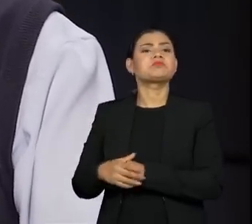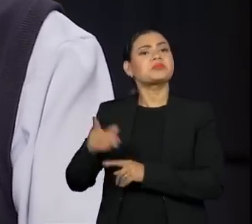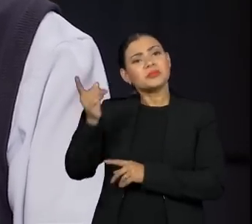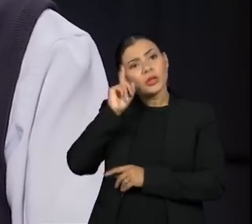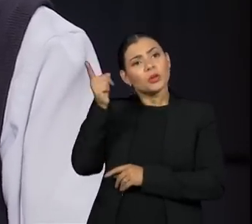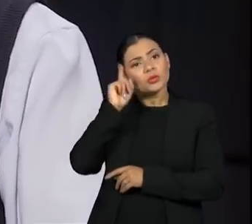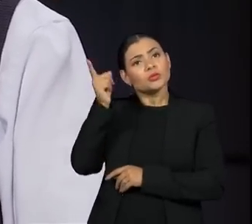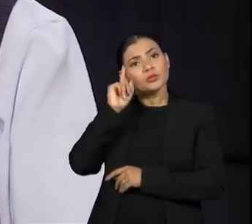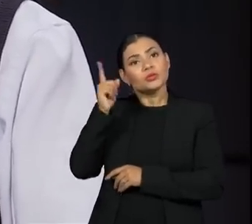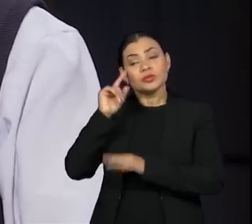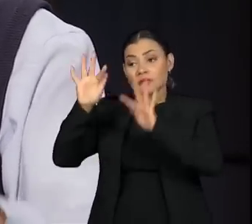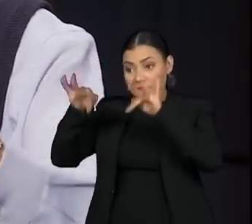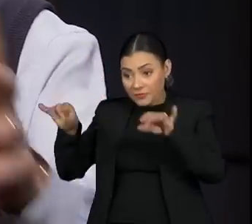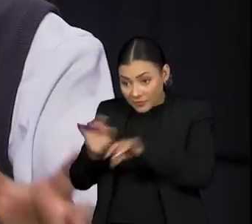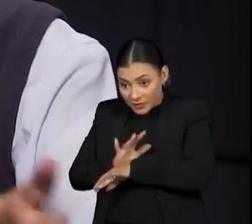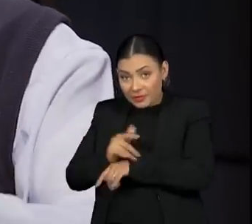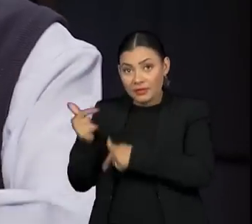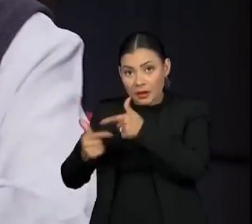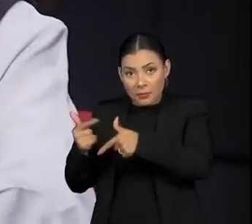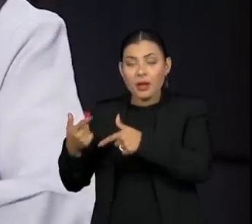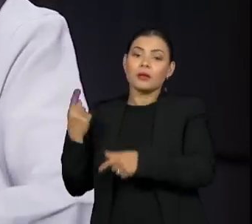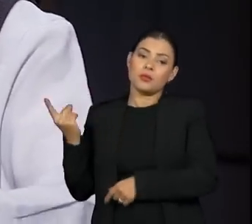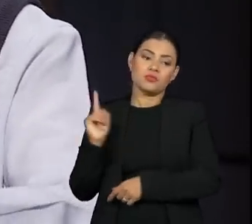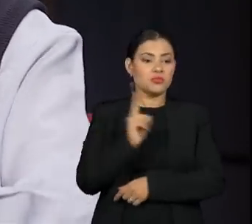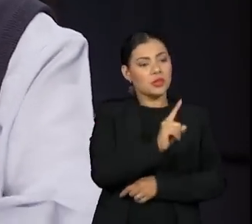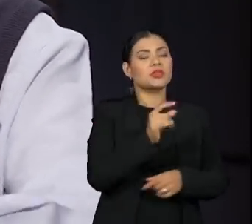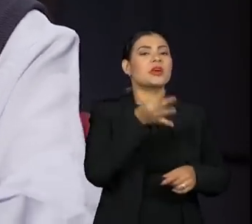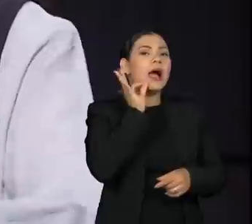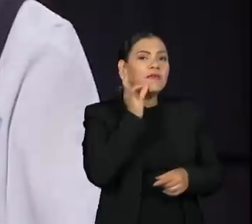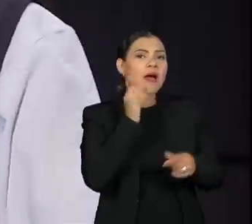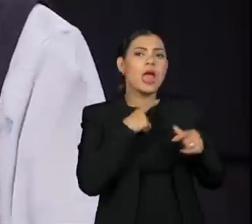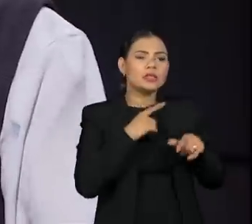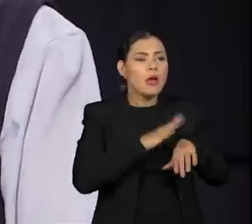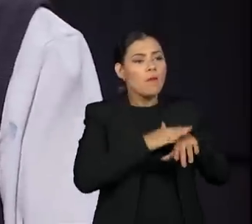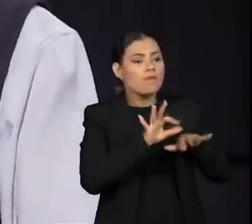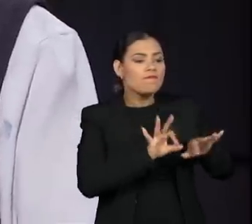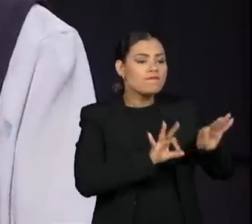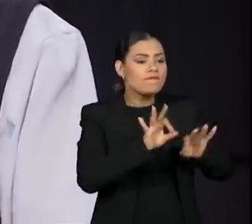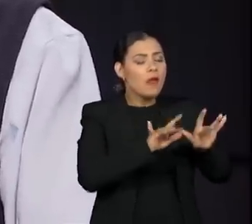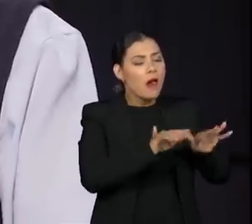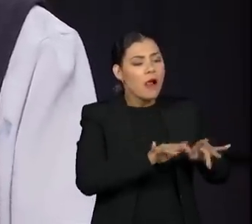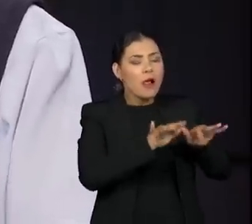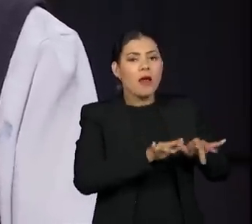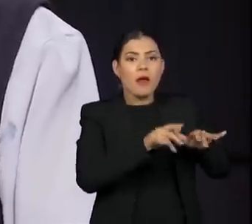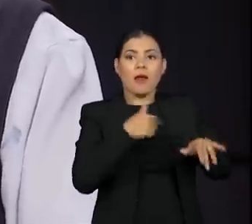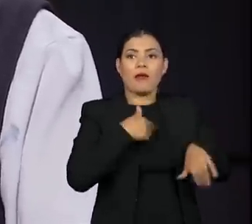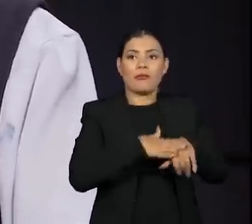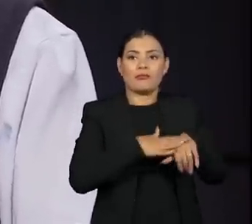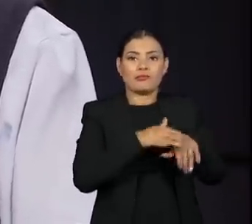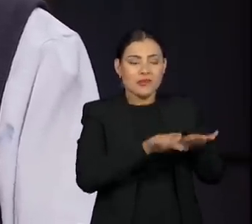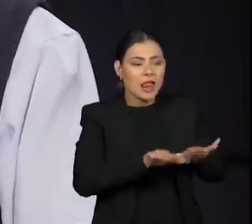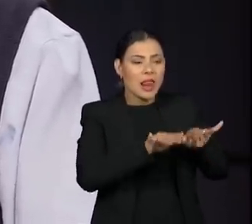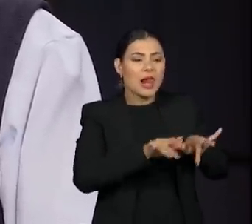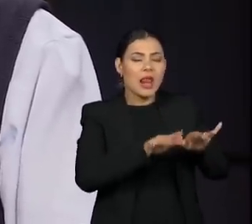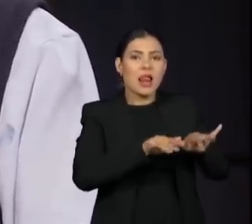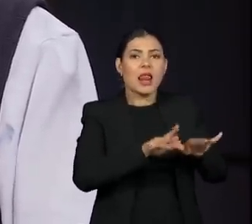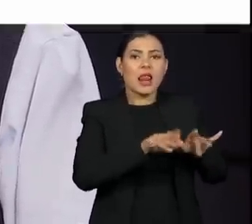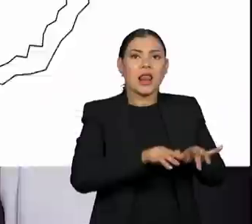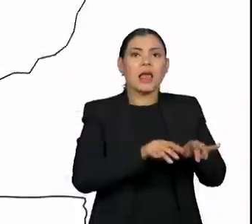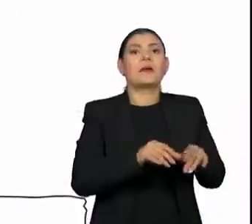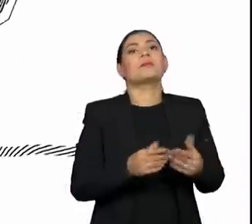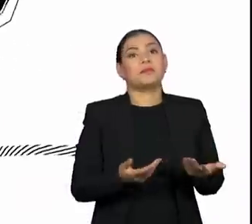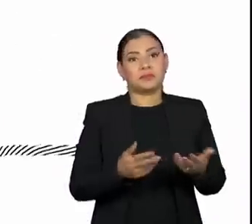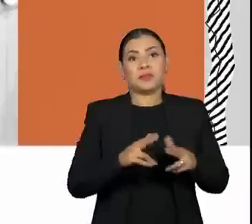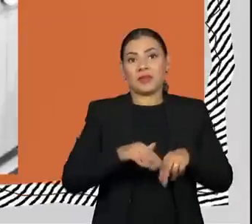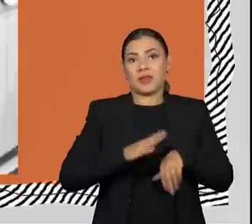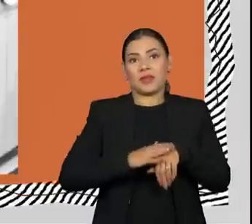no final do expediente eu ia para lá tinha café tinha tudo que você queria lá ia ficar lá programando no boros 1.600